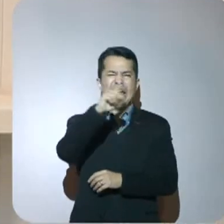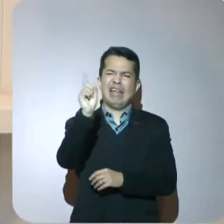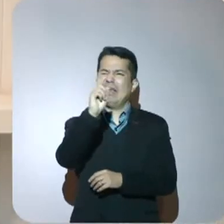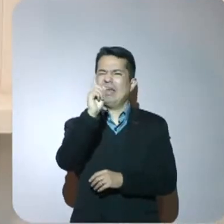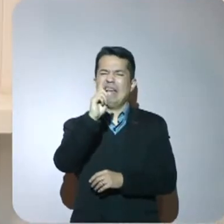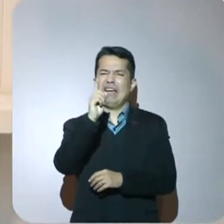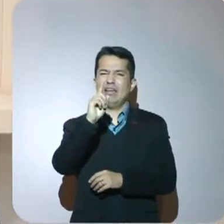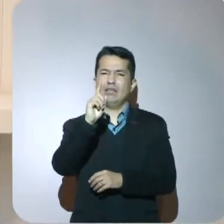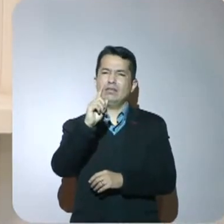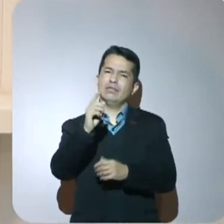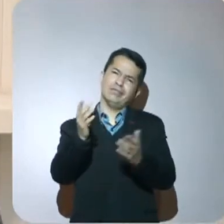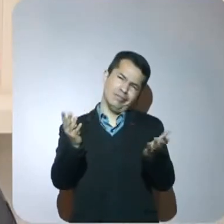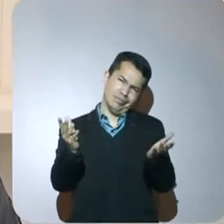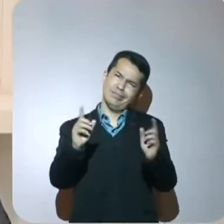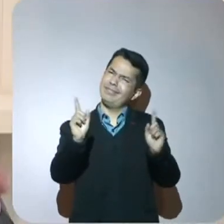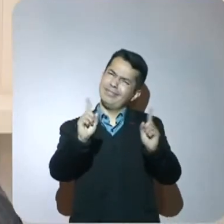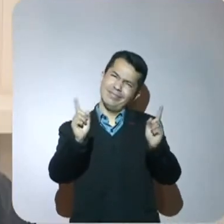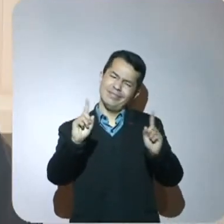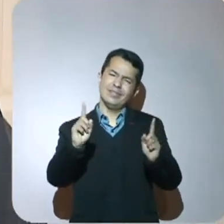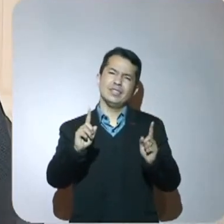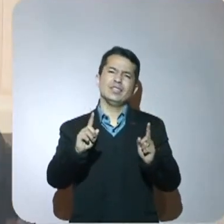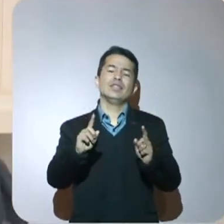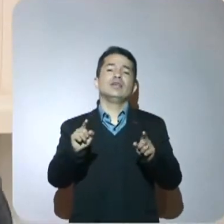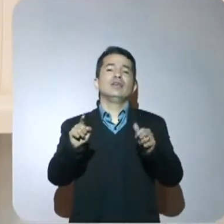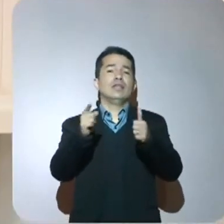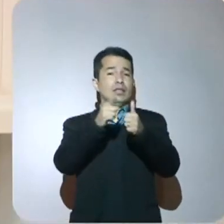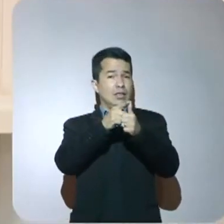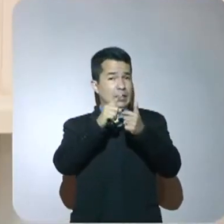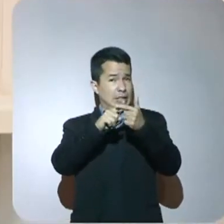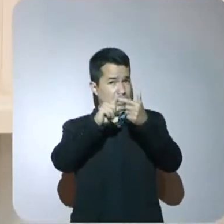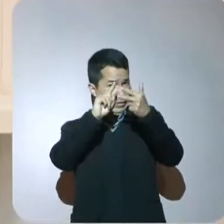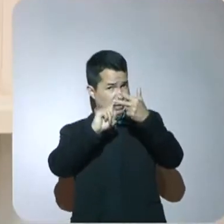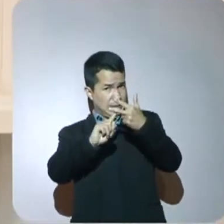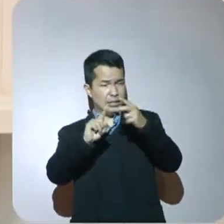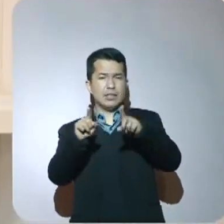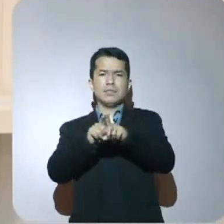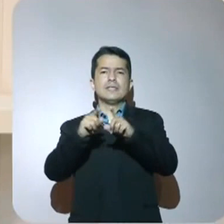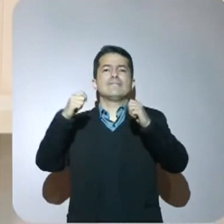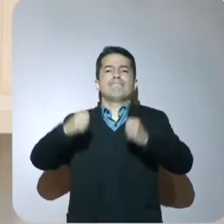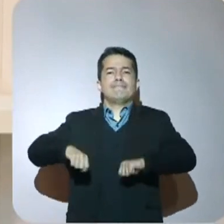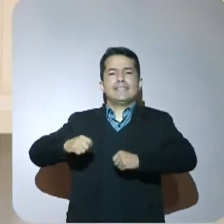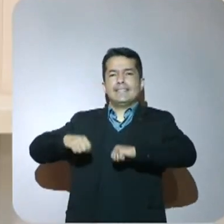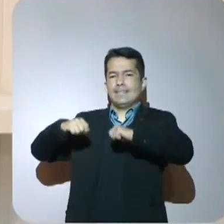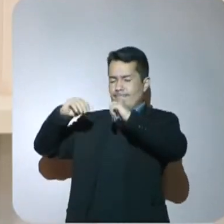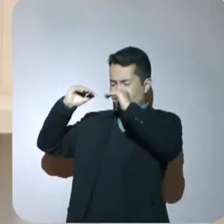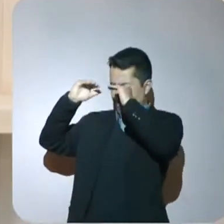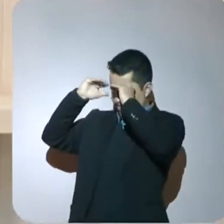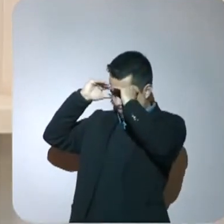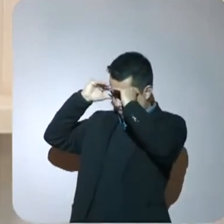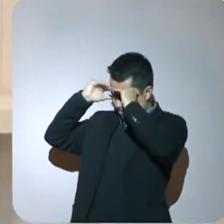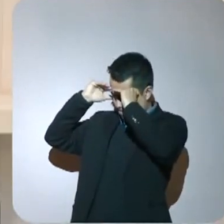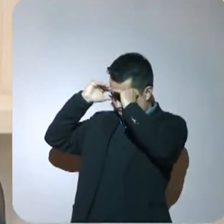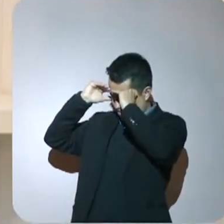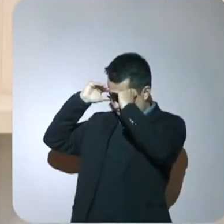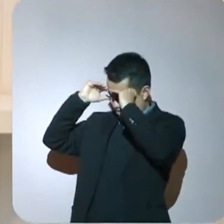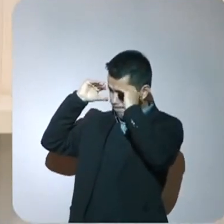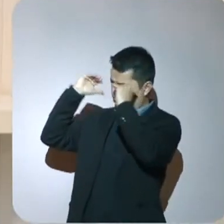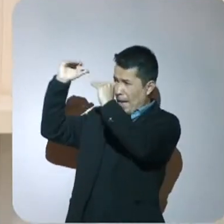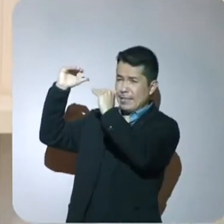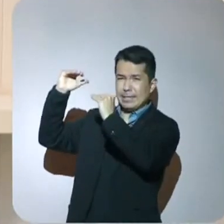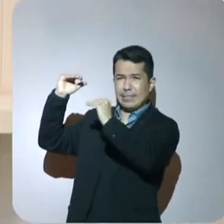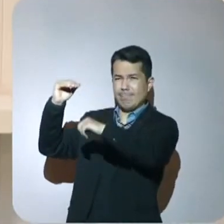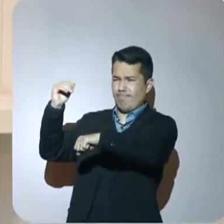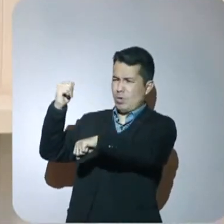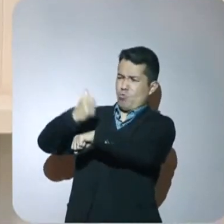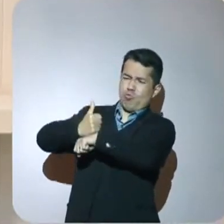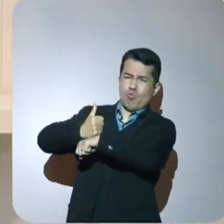submeta-se à autoridade constituída pelo Senhor em oração. Ah, pastor, mas é essa pessoa, é isso aí.